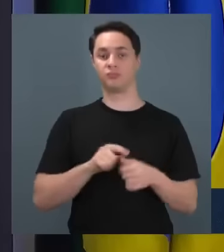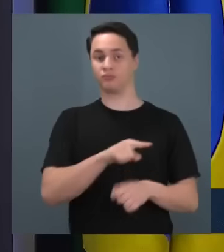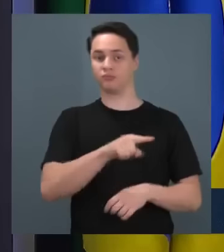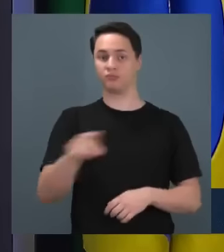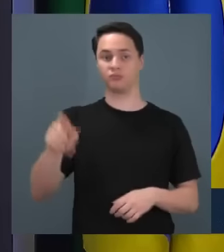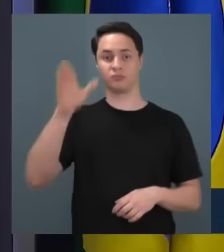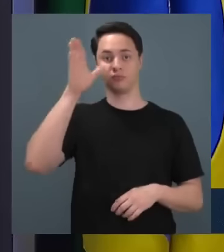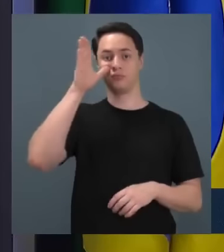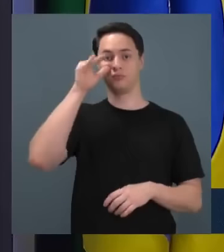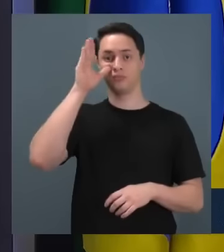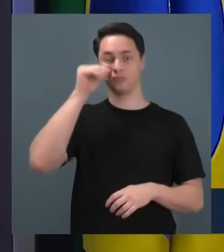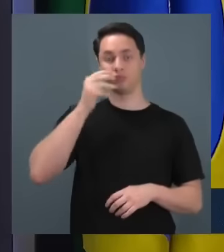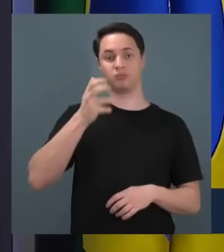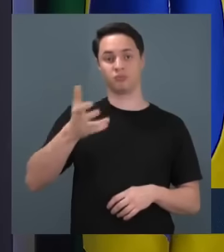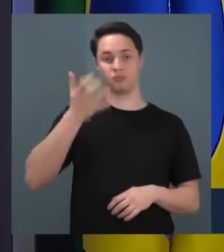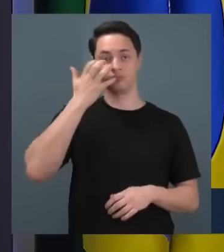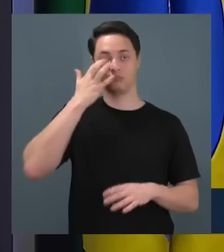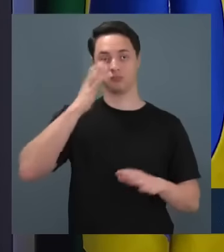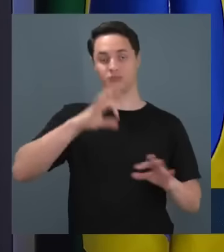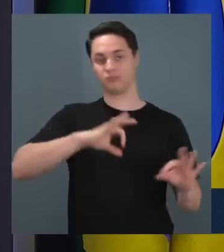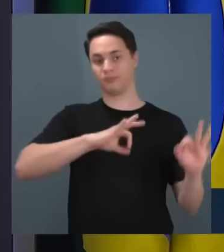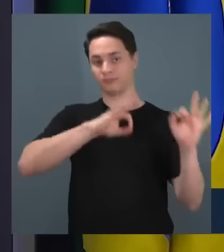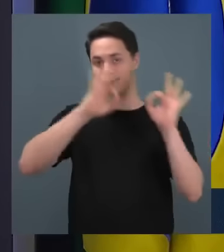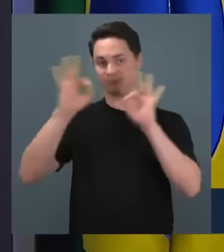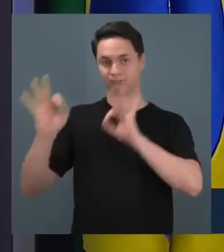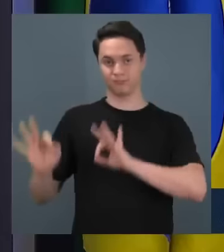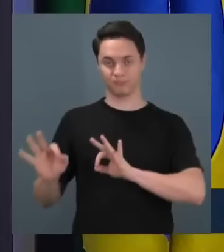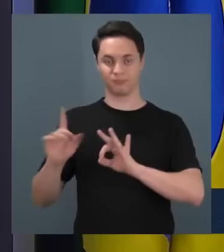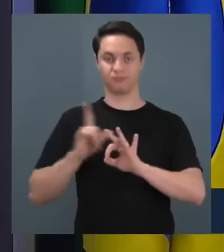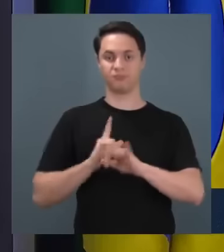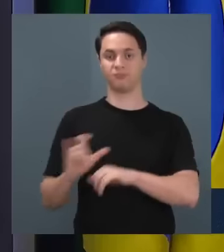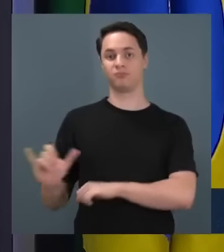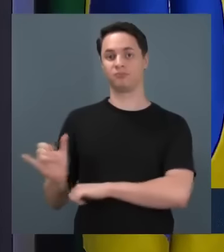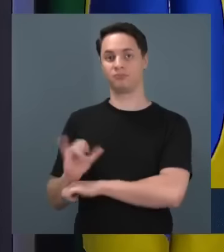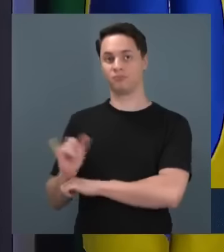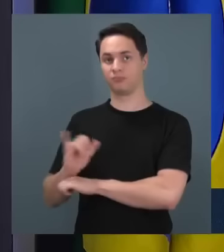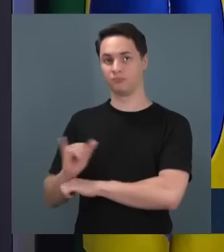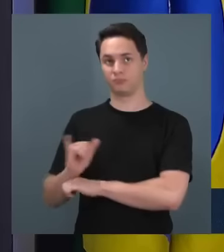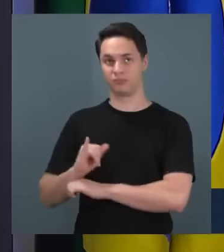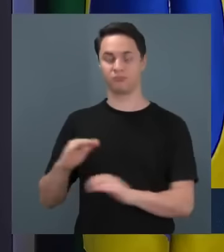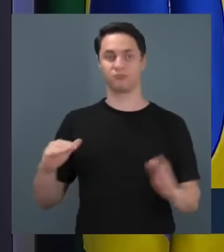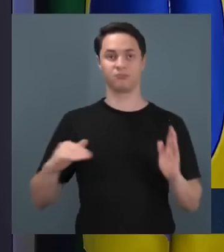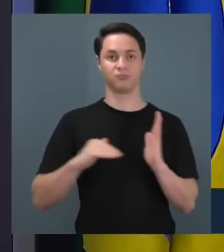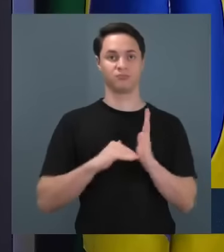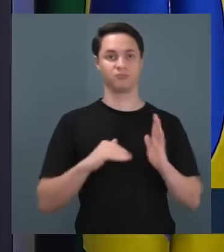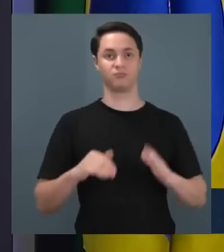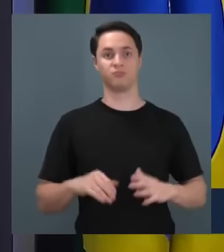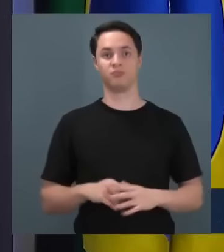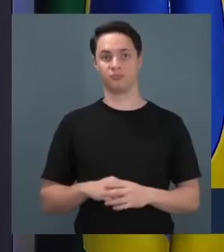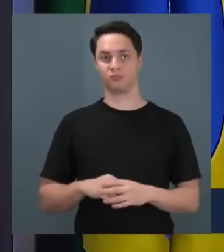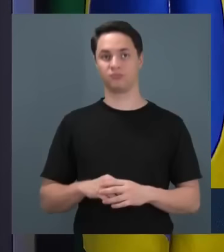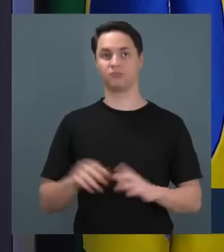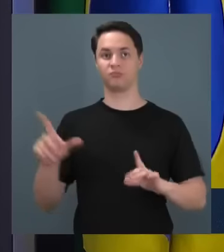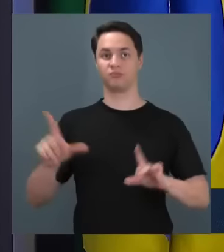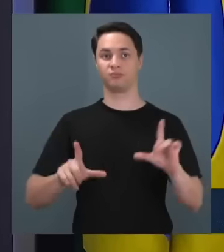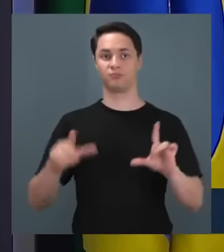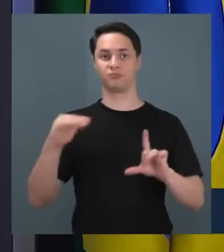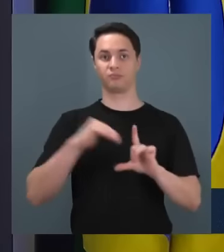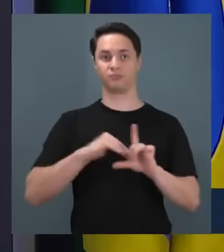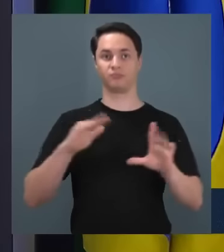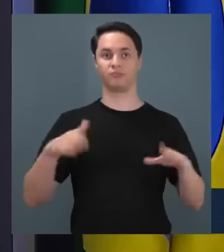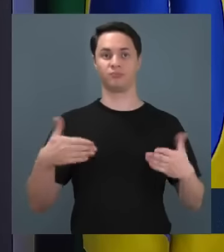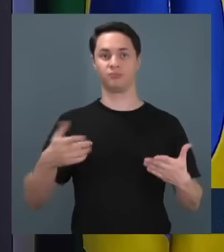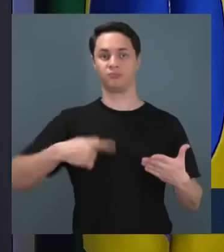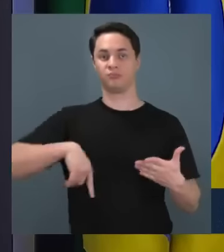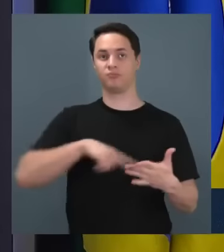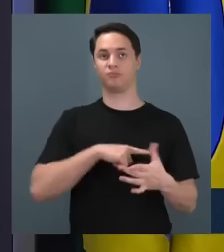curiosidade de assistir, está no YouTube aqui do Senado, TV Senado, nós fizemos